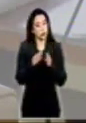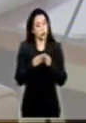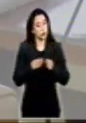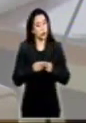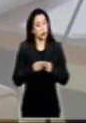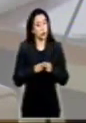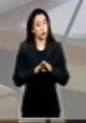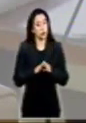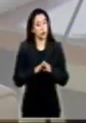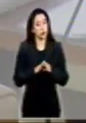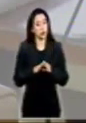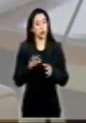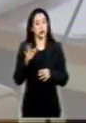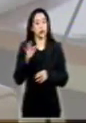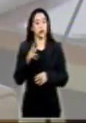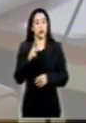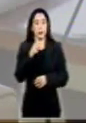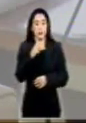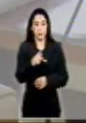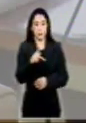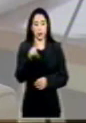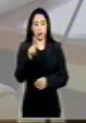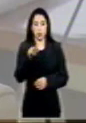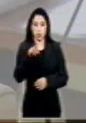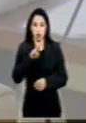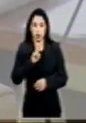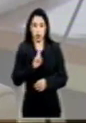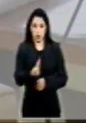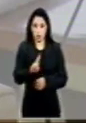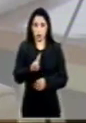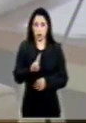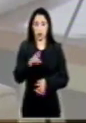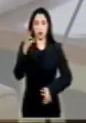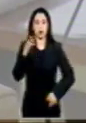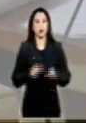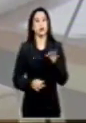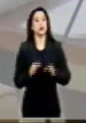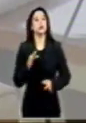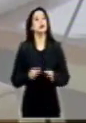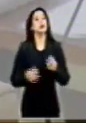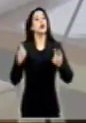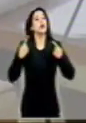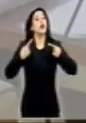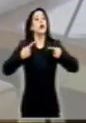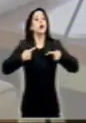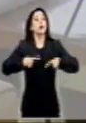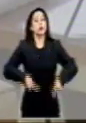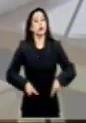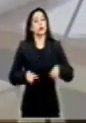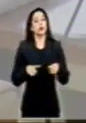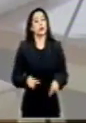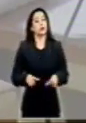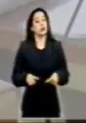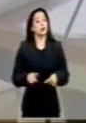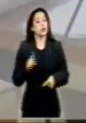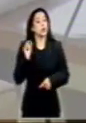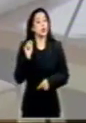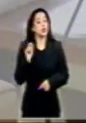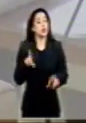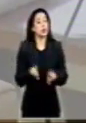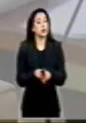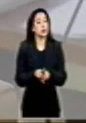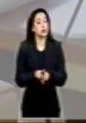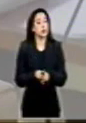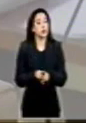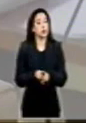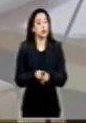pelo Procurador-Geral da República sob pena de atuação jurisdicional contraproducente e com possível